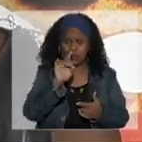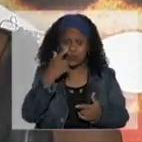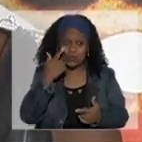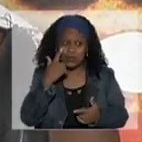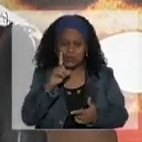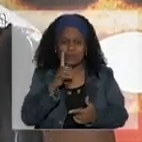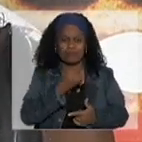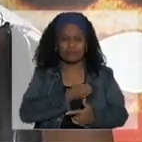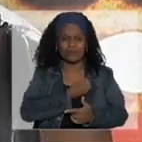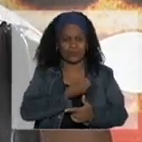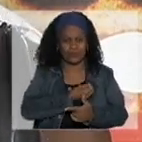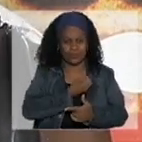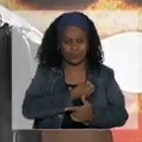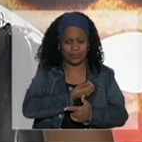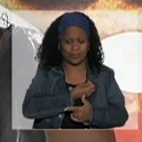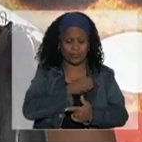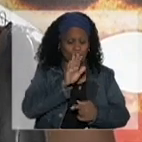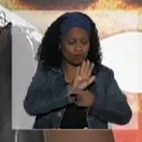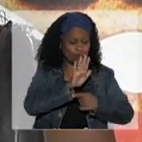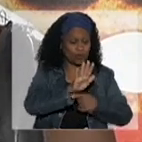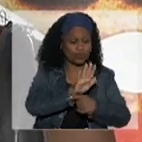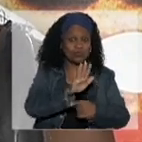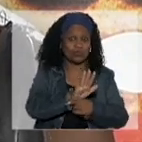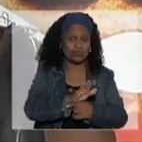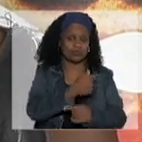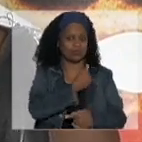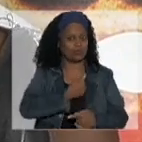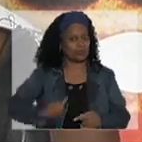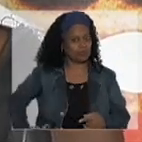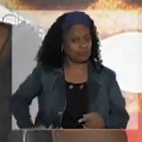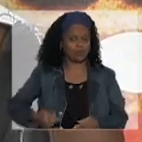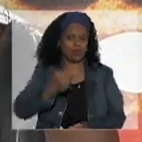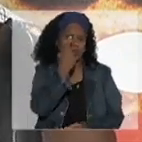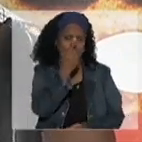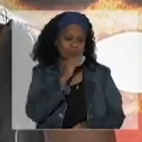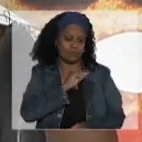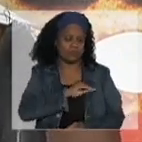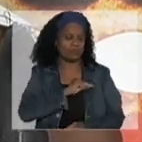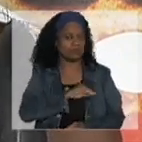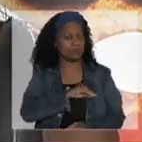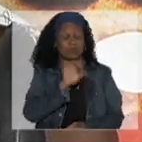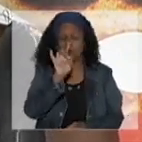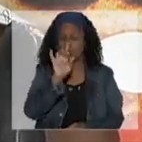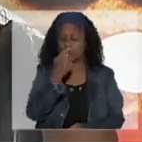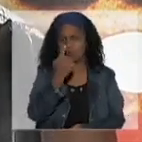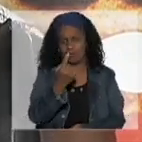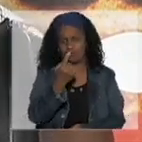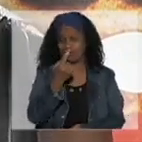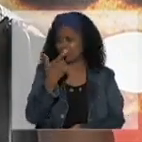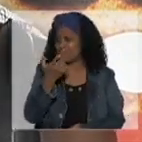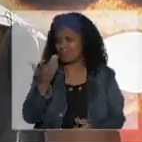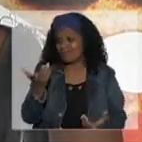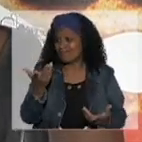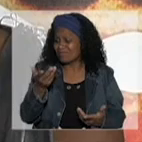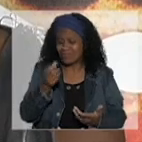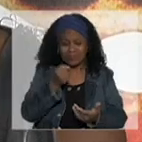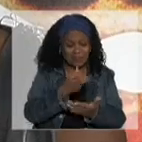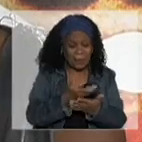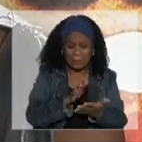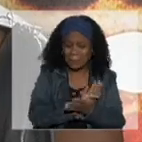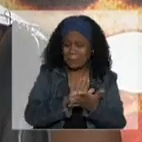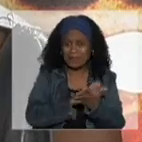sobrevivendo os com a ajuda do governo que ao longo de um salário mínimo mas de falar não adianta nada